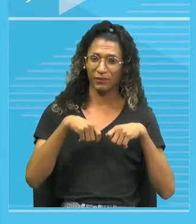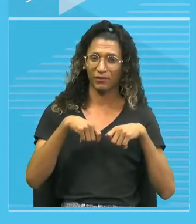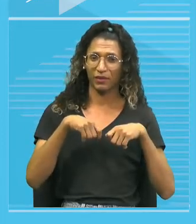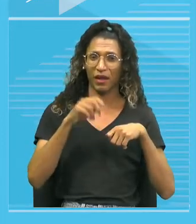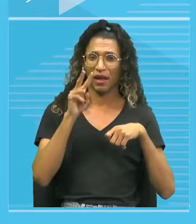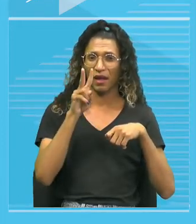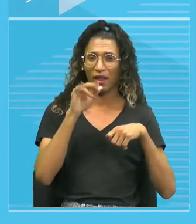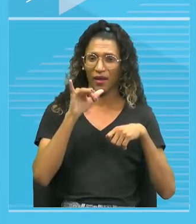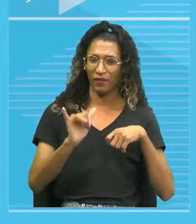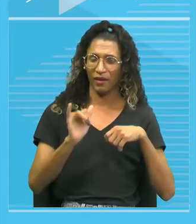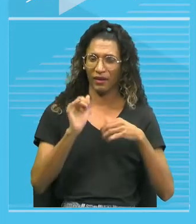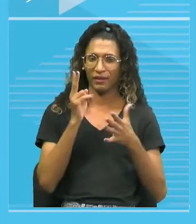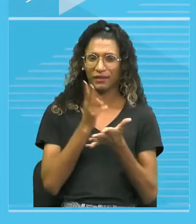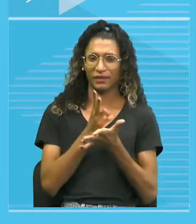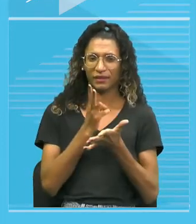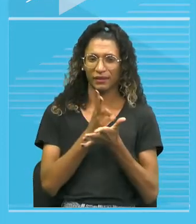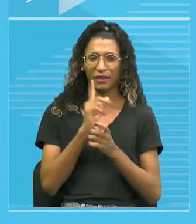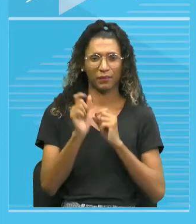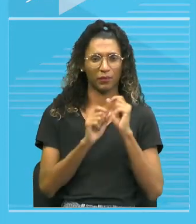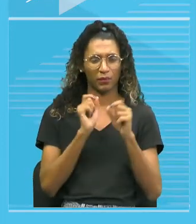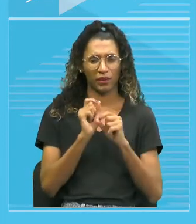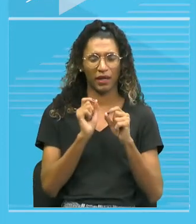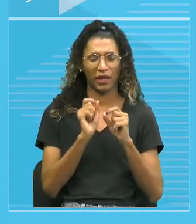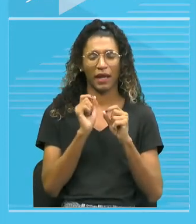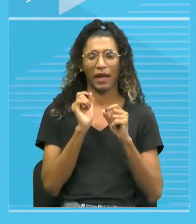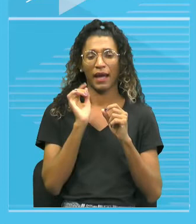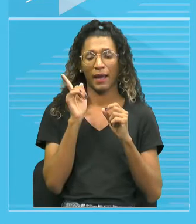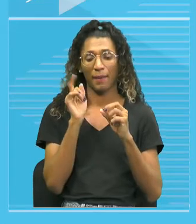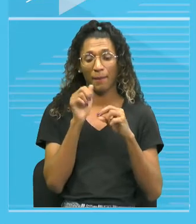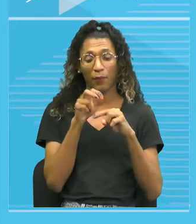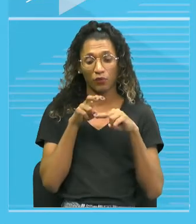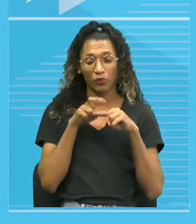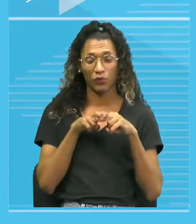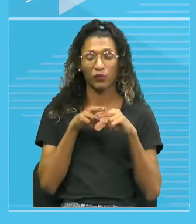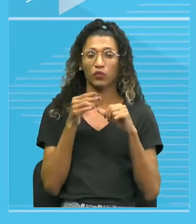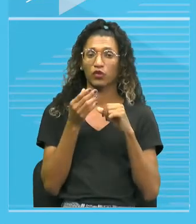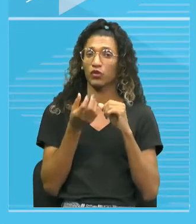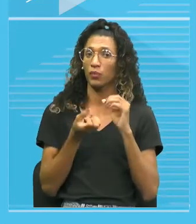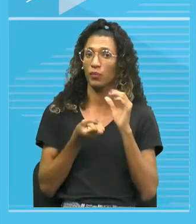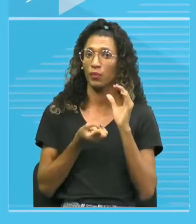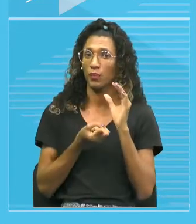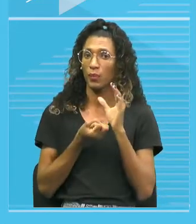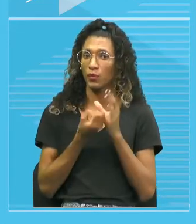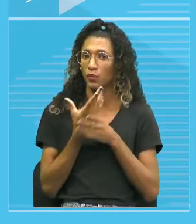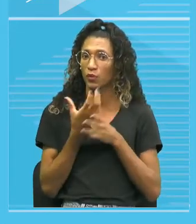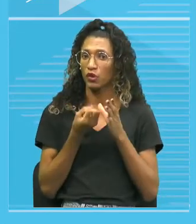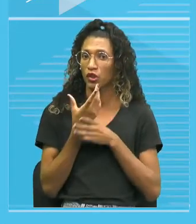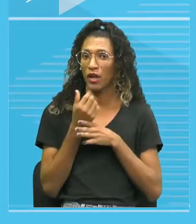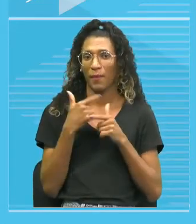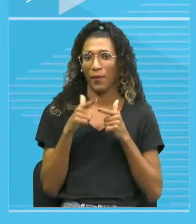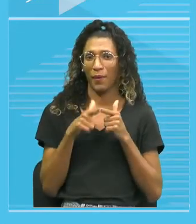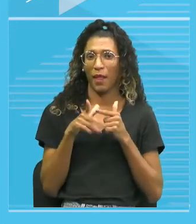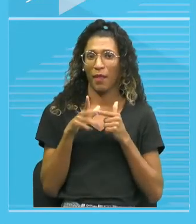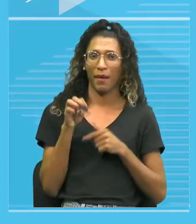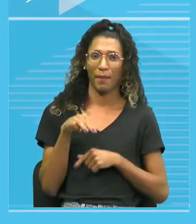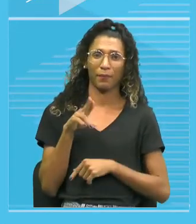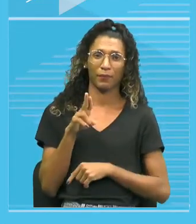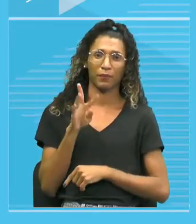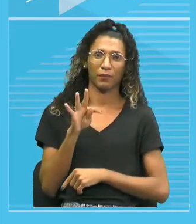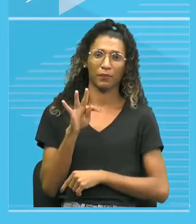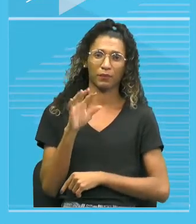vai sempre provocar mutação? Ela vai sempre provocar mutação, sim ou não?